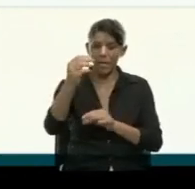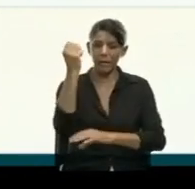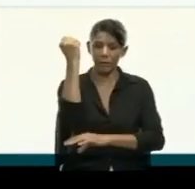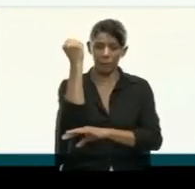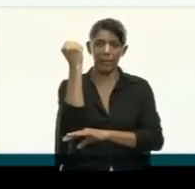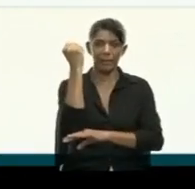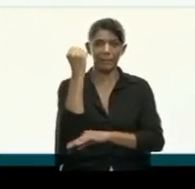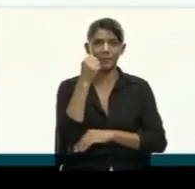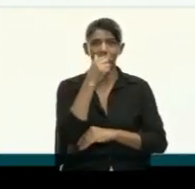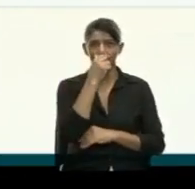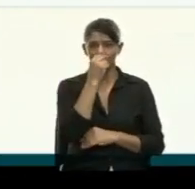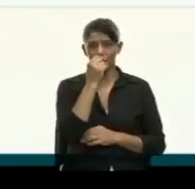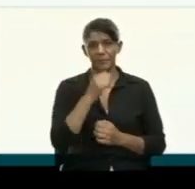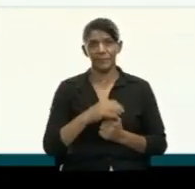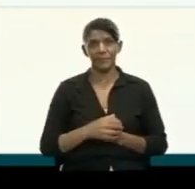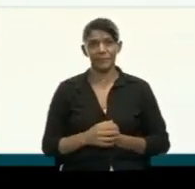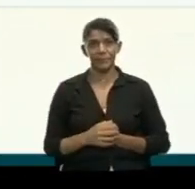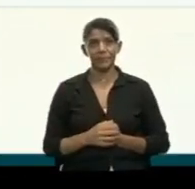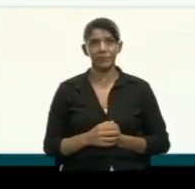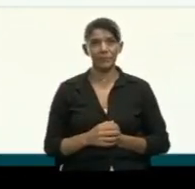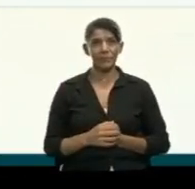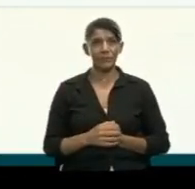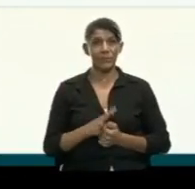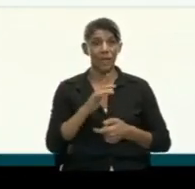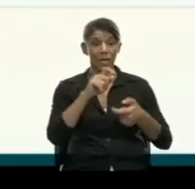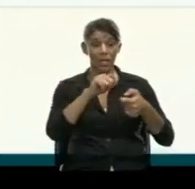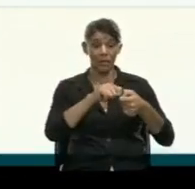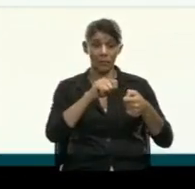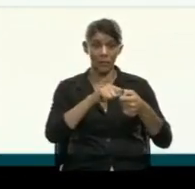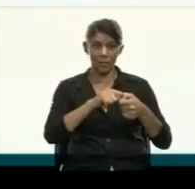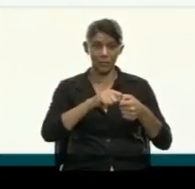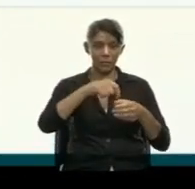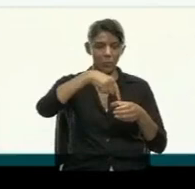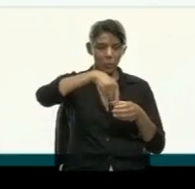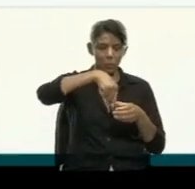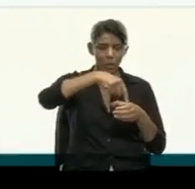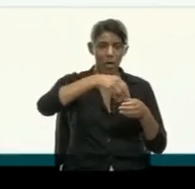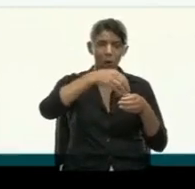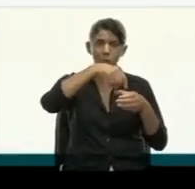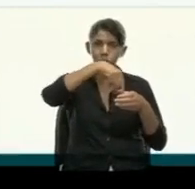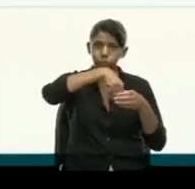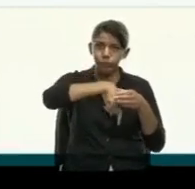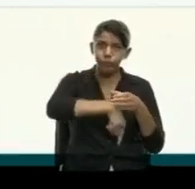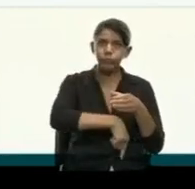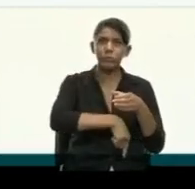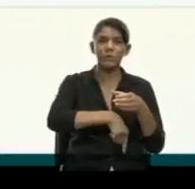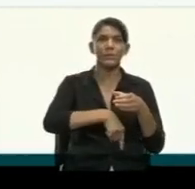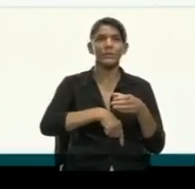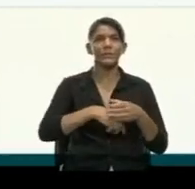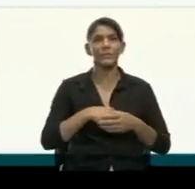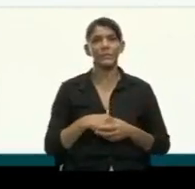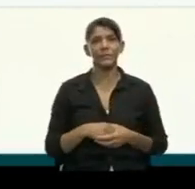estaca aqui, exemplo, tá? Faço a perfuração, o piquete, coloco o piquete.